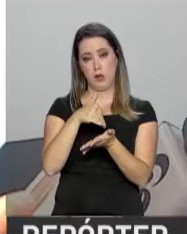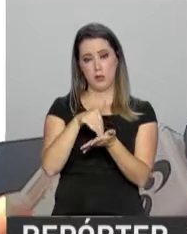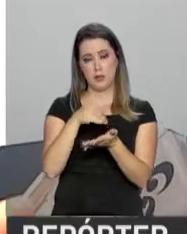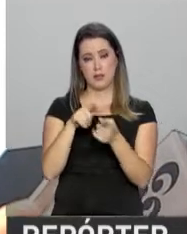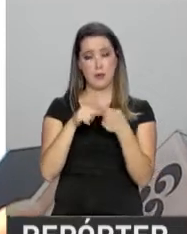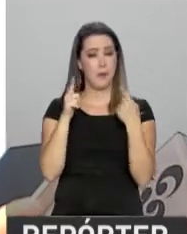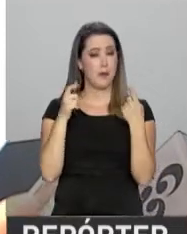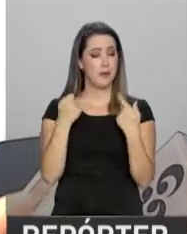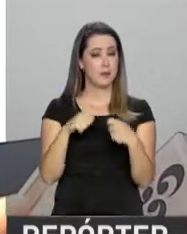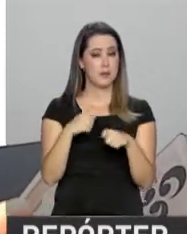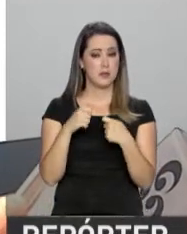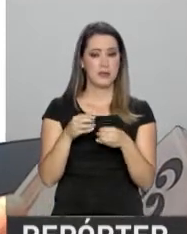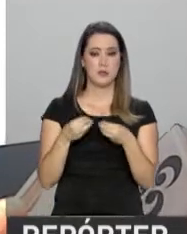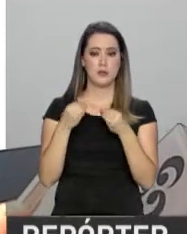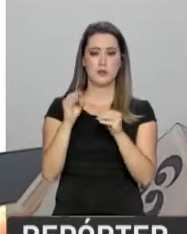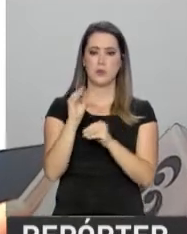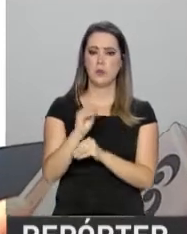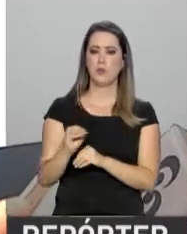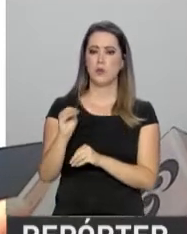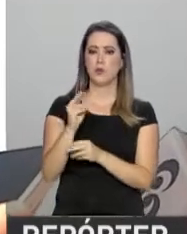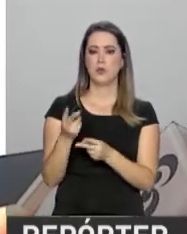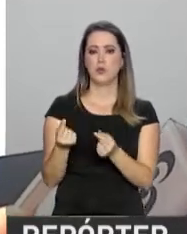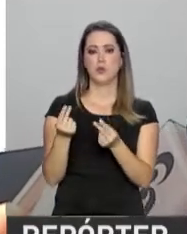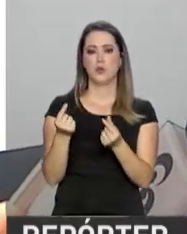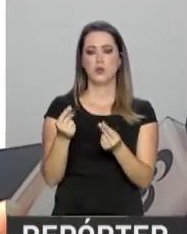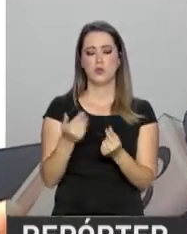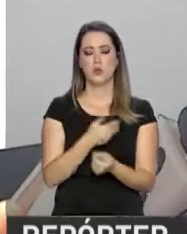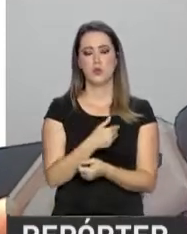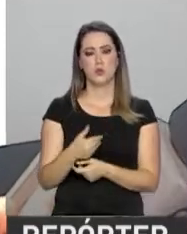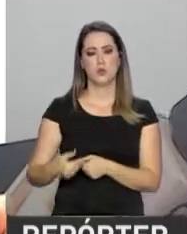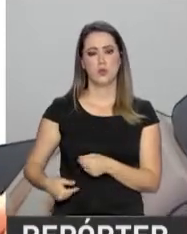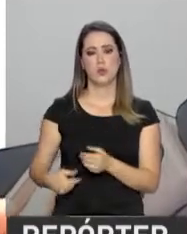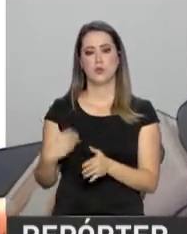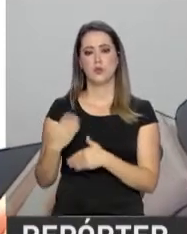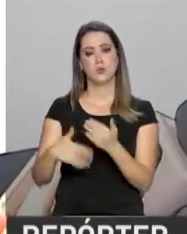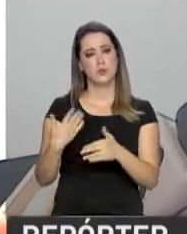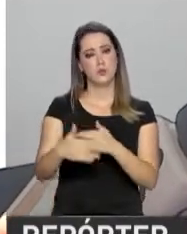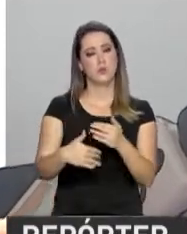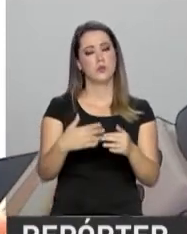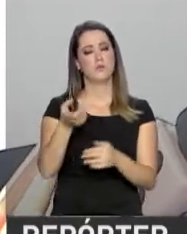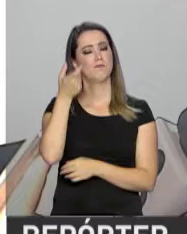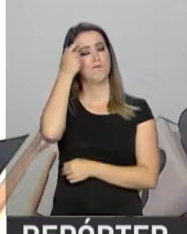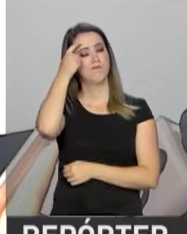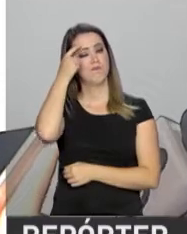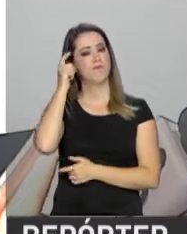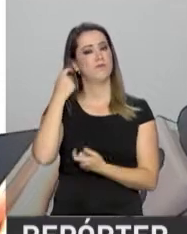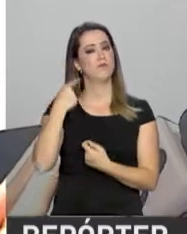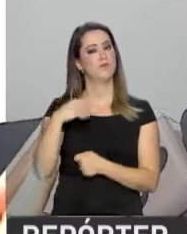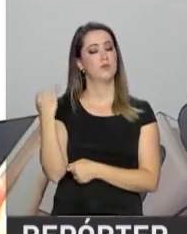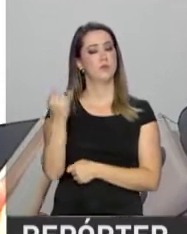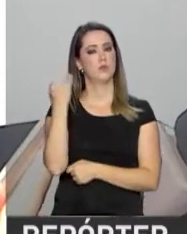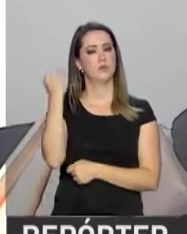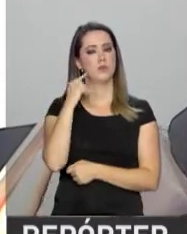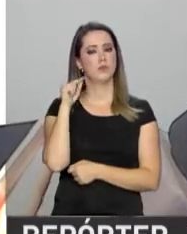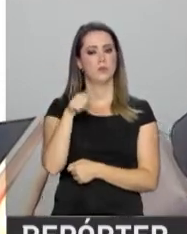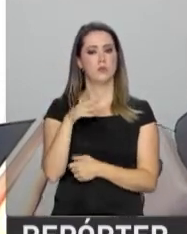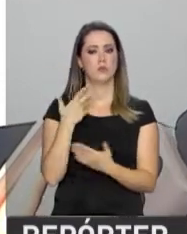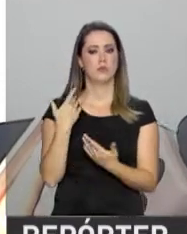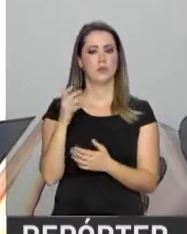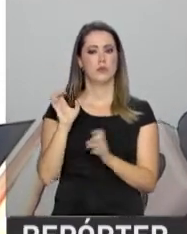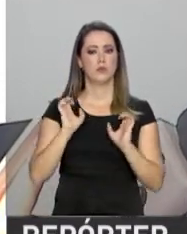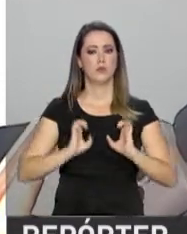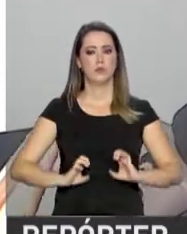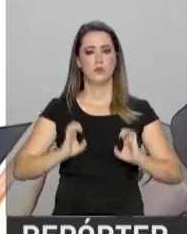garantindo que o maior cuidado com o dinheiro público e um desenvolvimento de uma consciência mais ética nesse cidadão